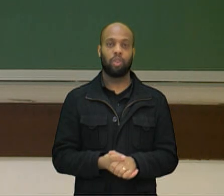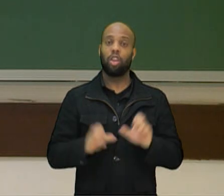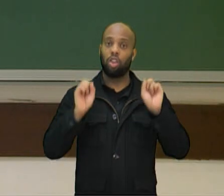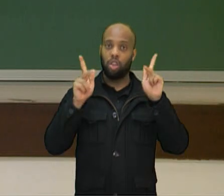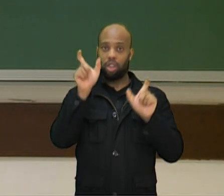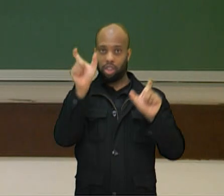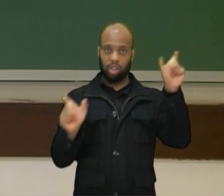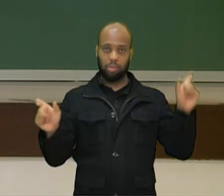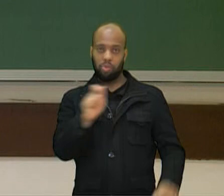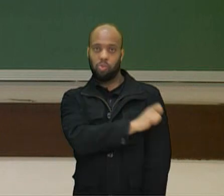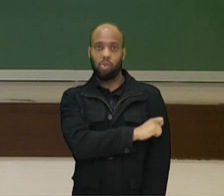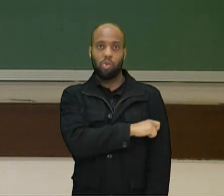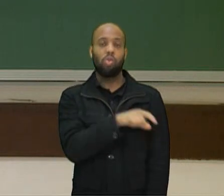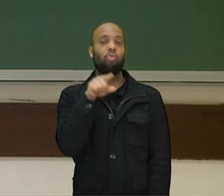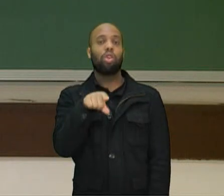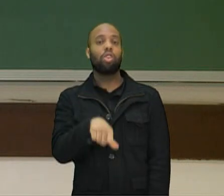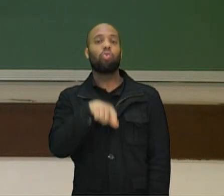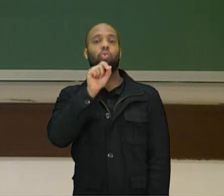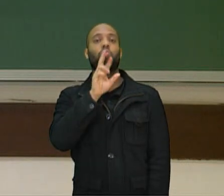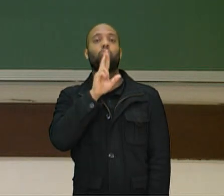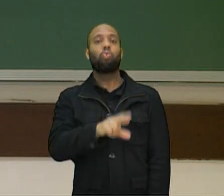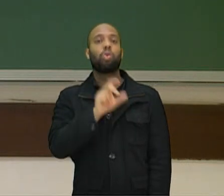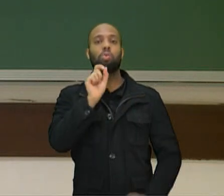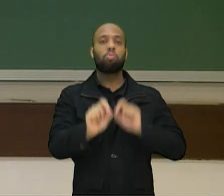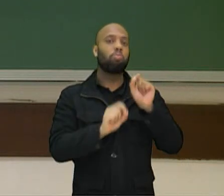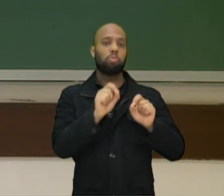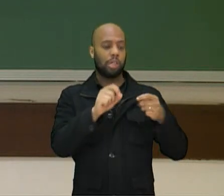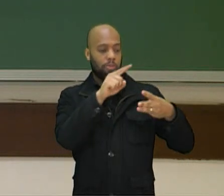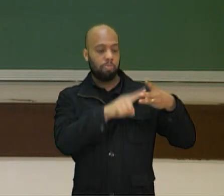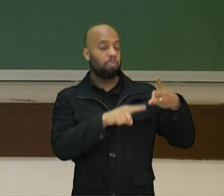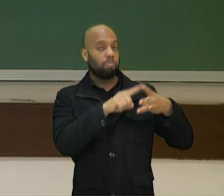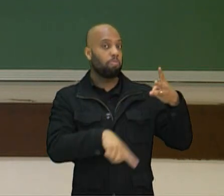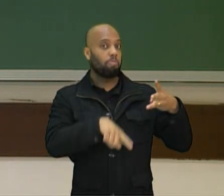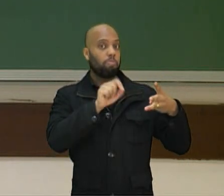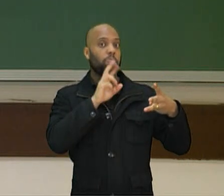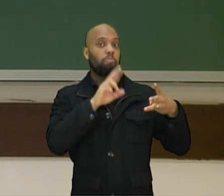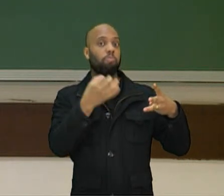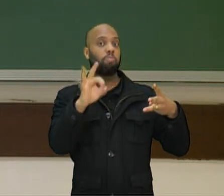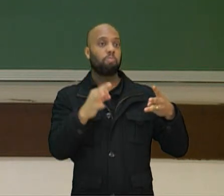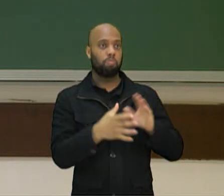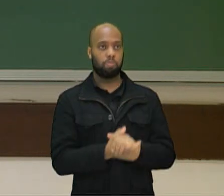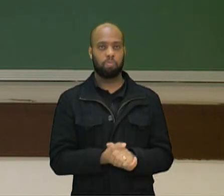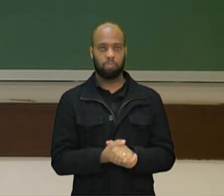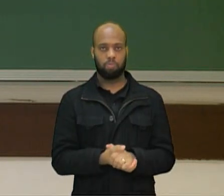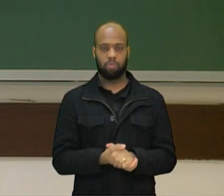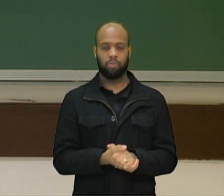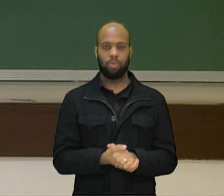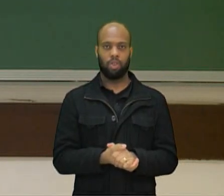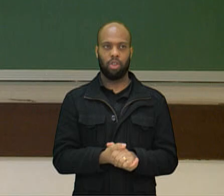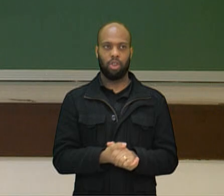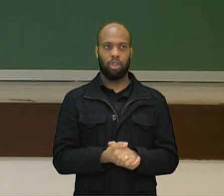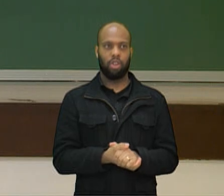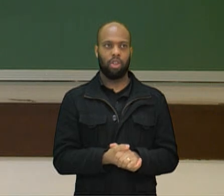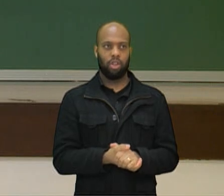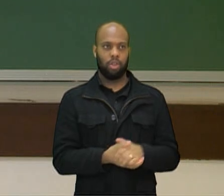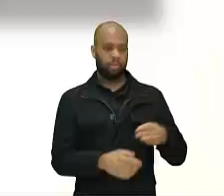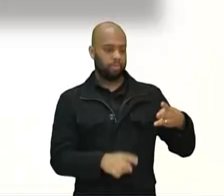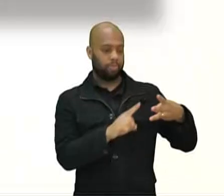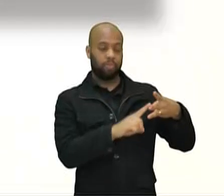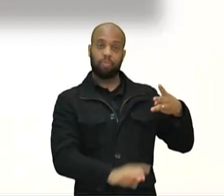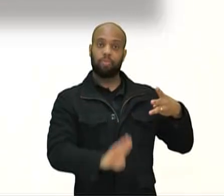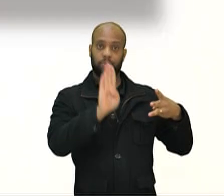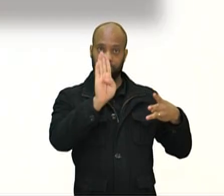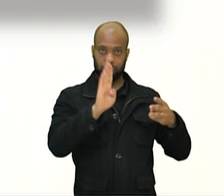Muito bem, estudante. Qual alternativa você indicou? A, B ou C? Vamos ver se você indicou a alternativa correta. A resposta está ali,